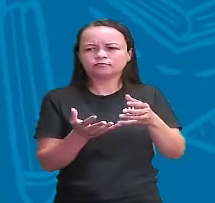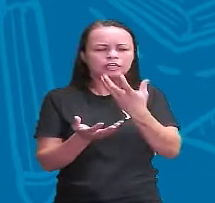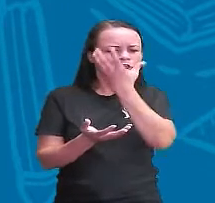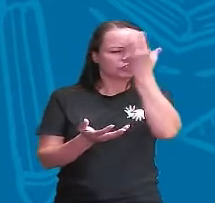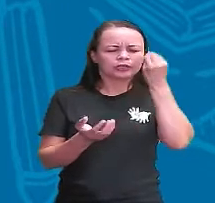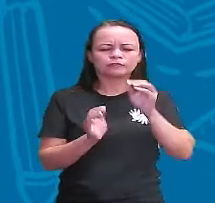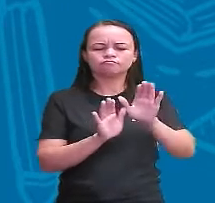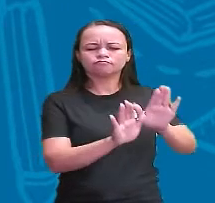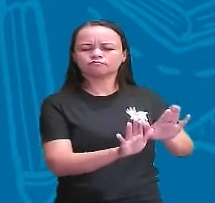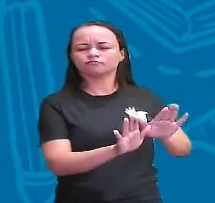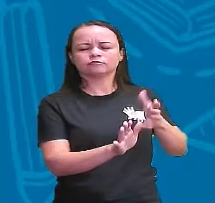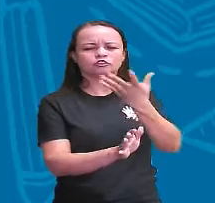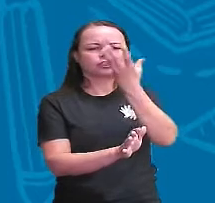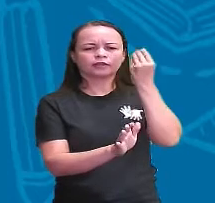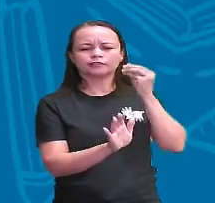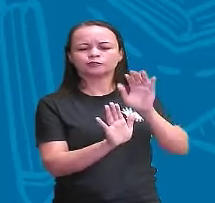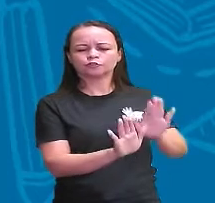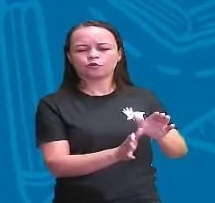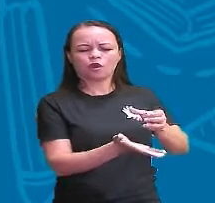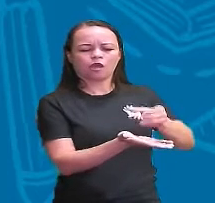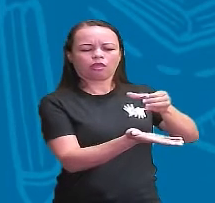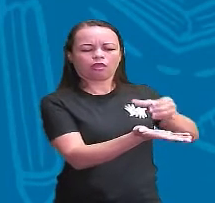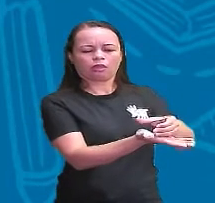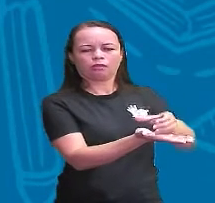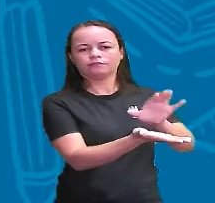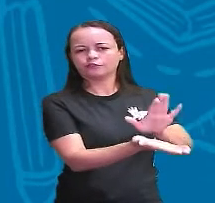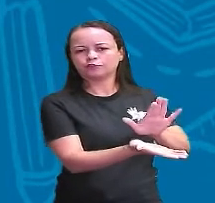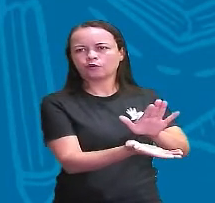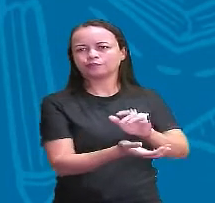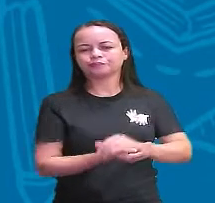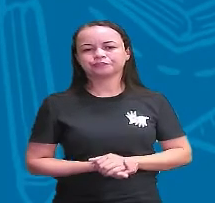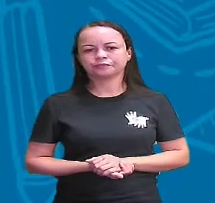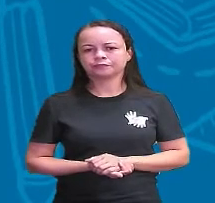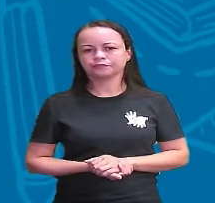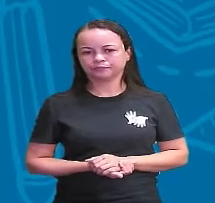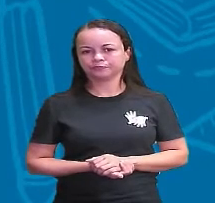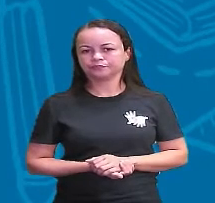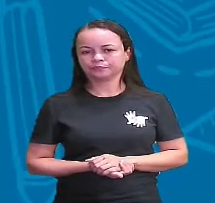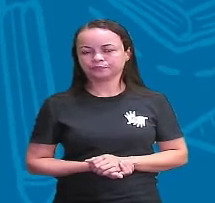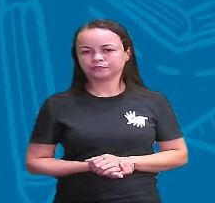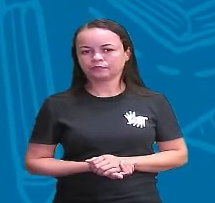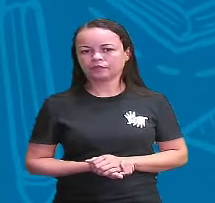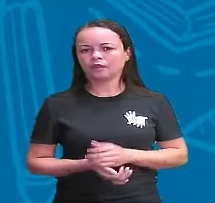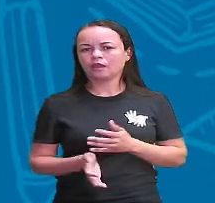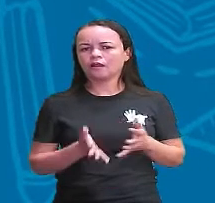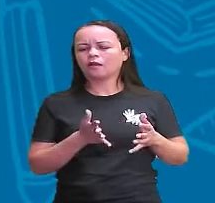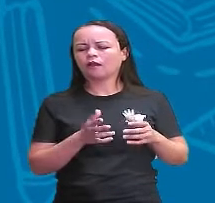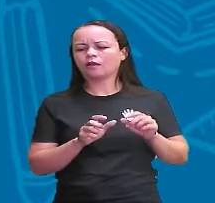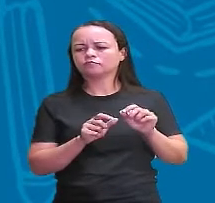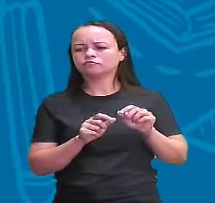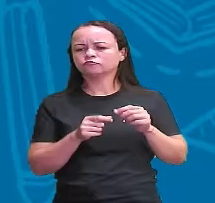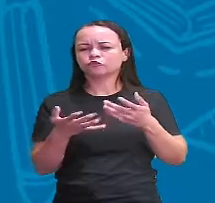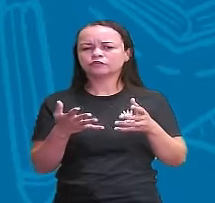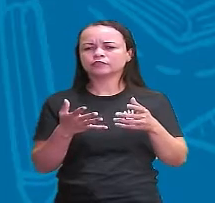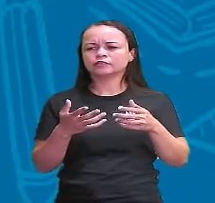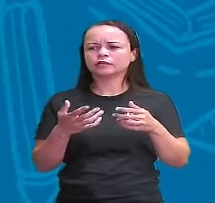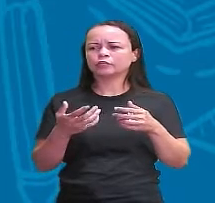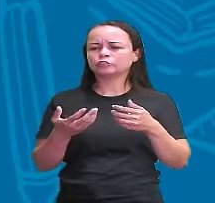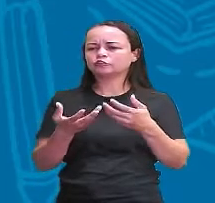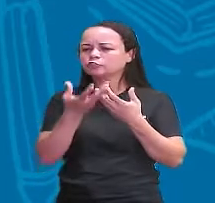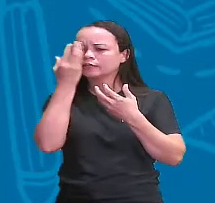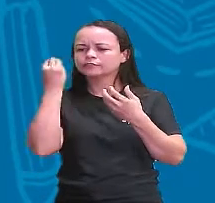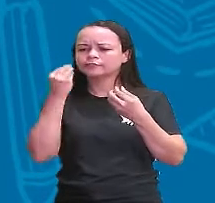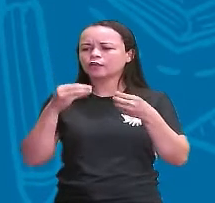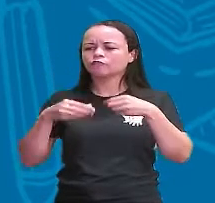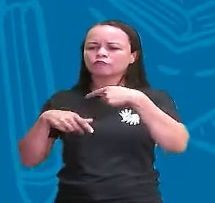imediatamente aquela água. Supondo que você pegou um copo de vidro, encheu com água gelada e deixou lá em cima da mesa, né, e foi fazer alguma outra coisa,